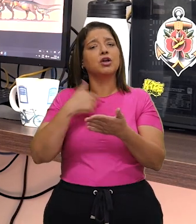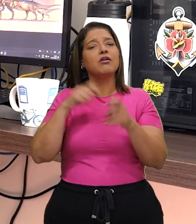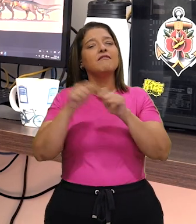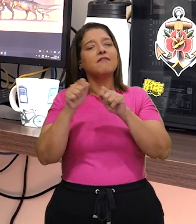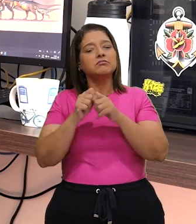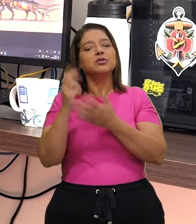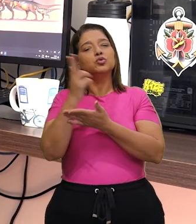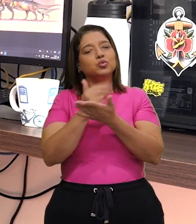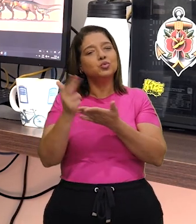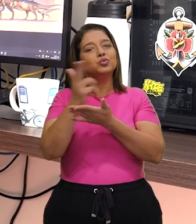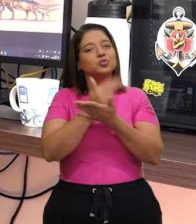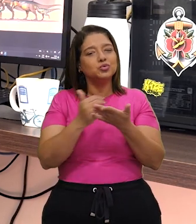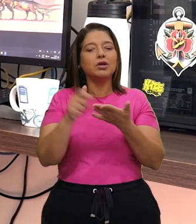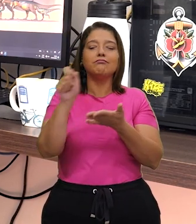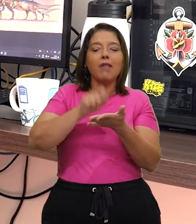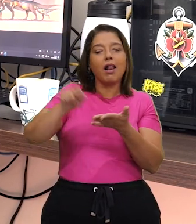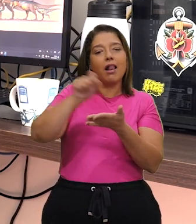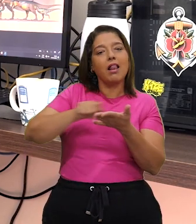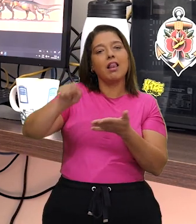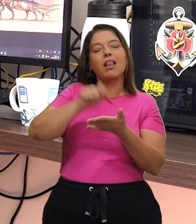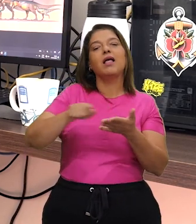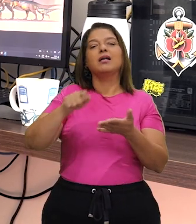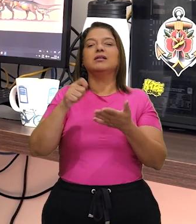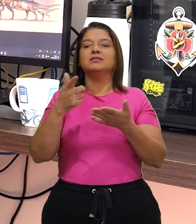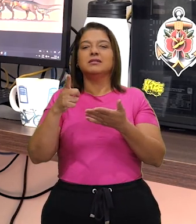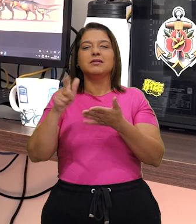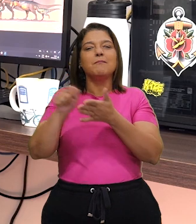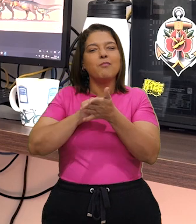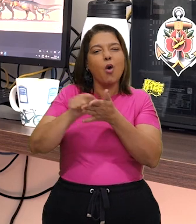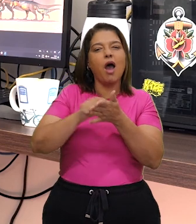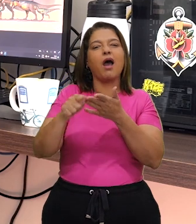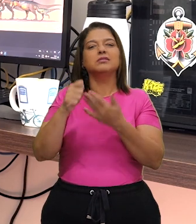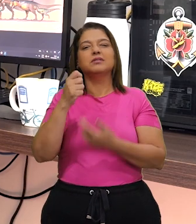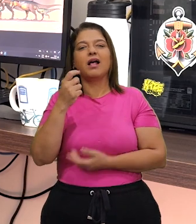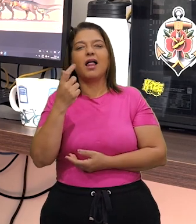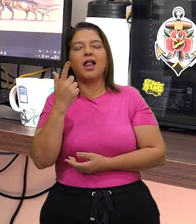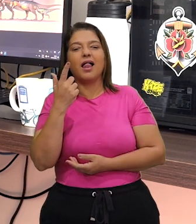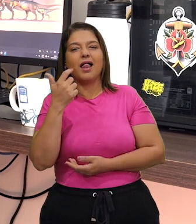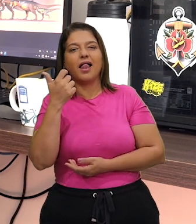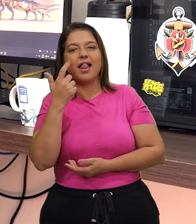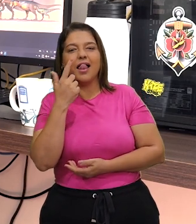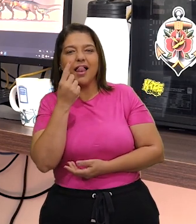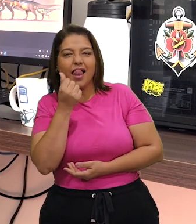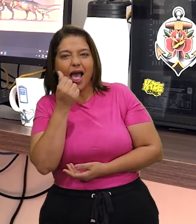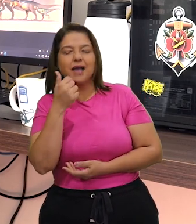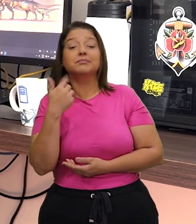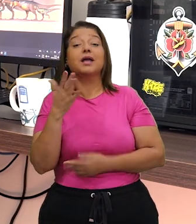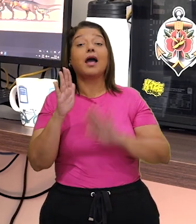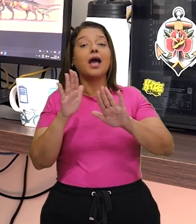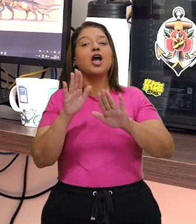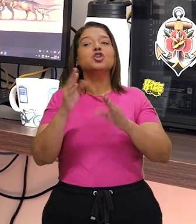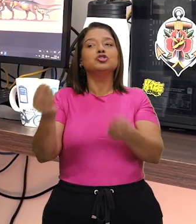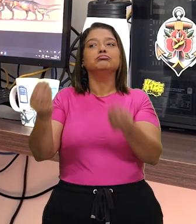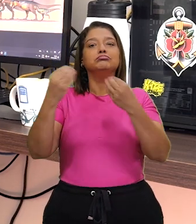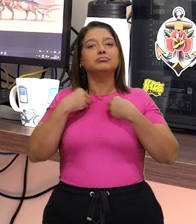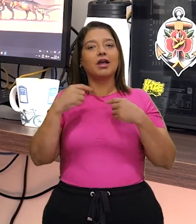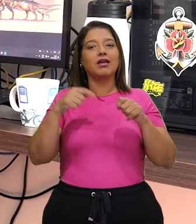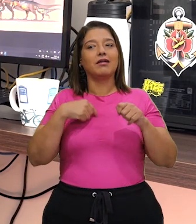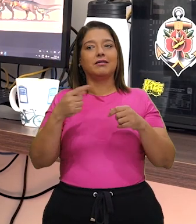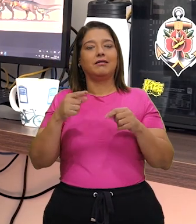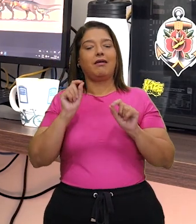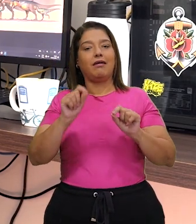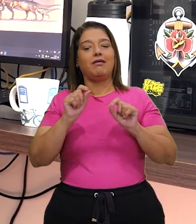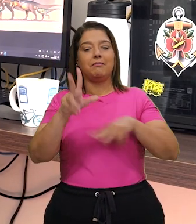essas essas coisas lápis e borracha até que eu ganhei uma mesa digital e foi quando eu me introduzi no